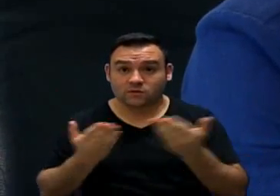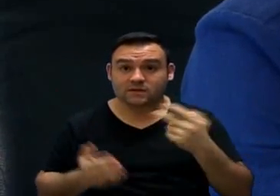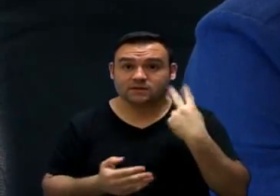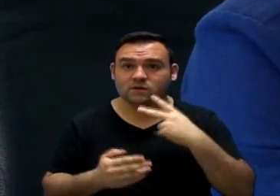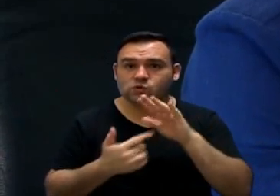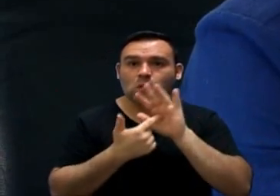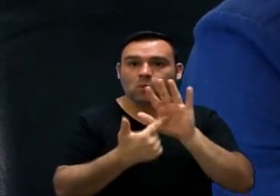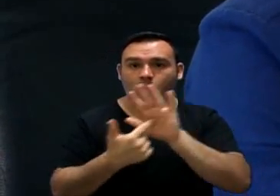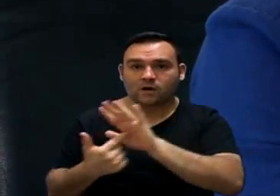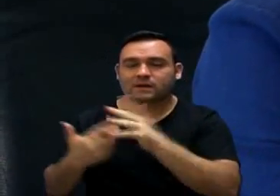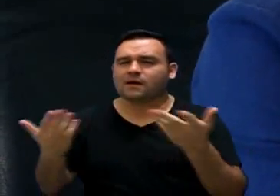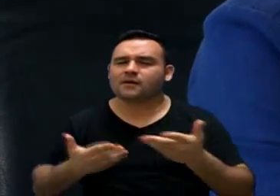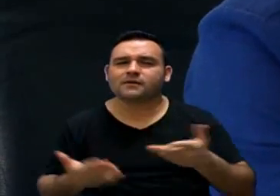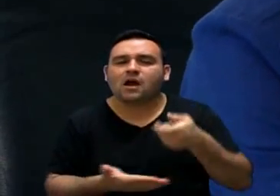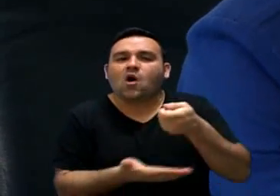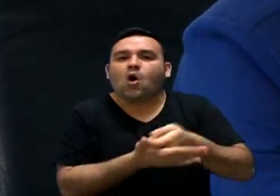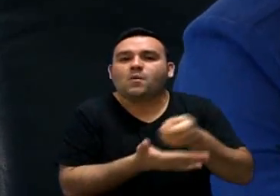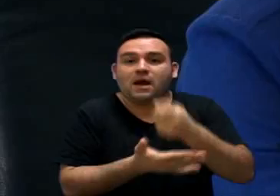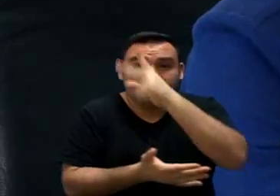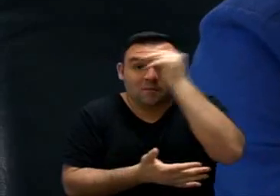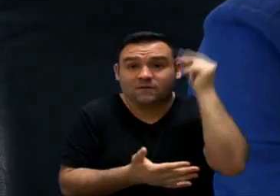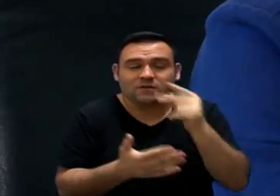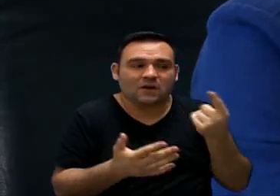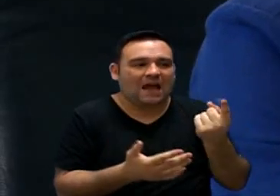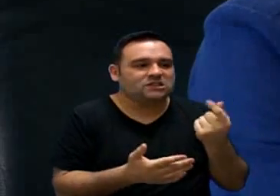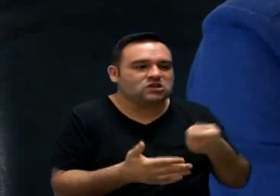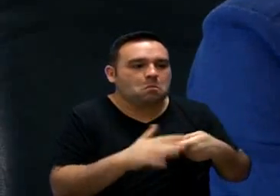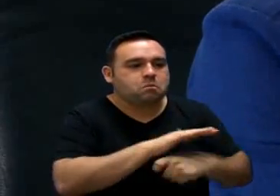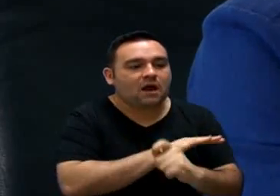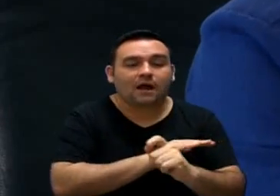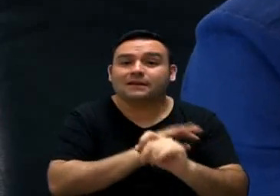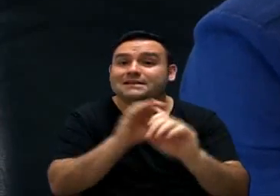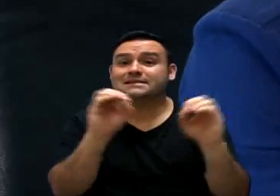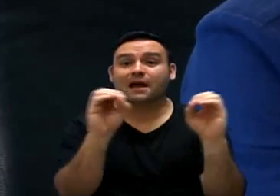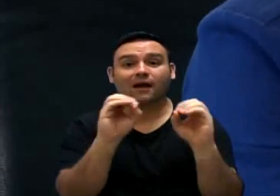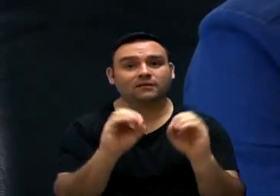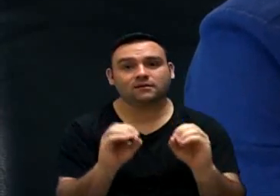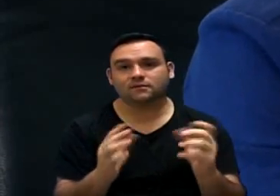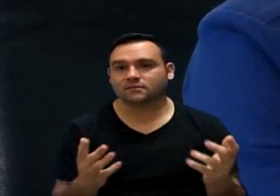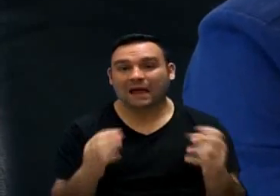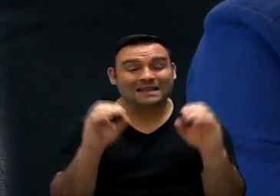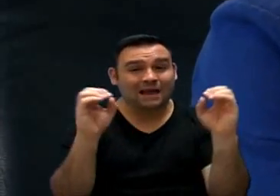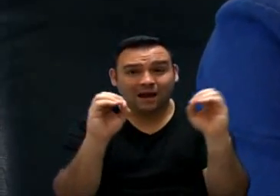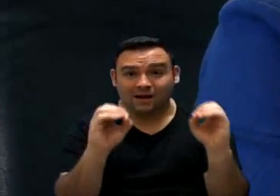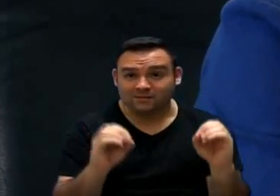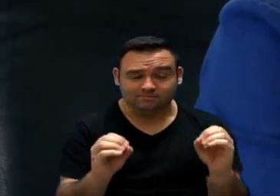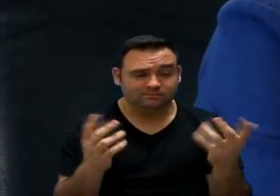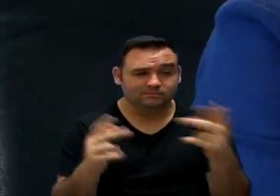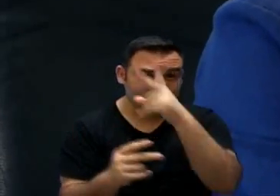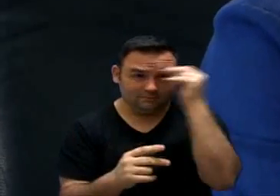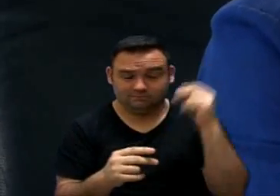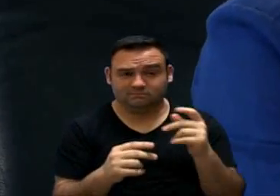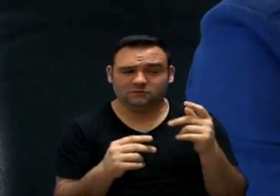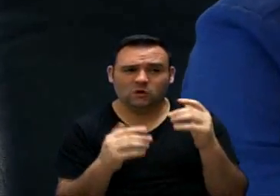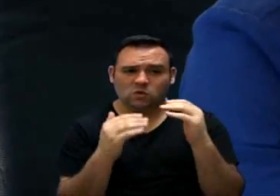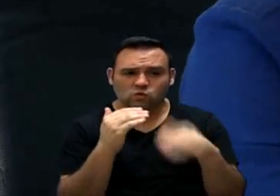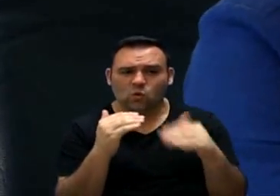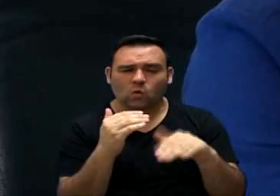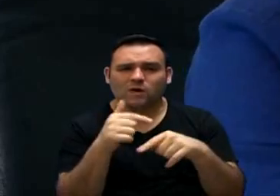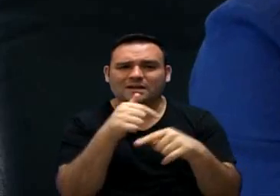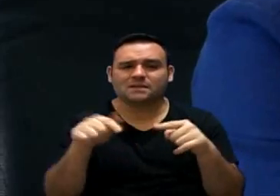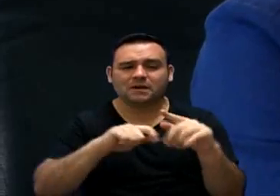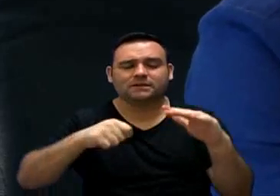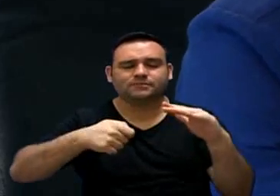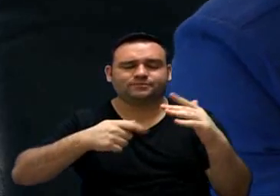estão apresentando aqui não obrigam a Prefeitura a participar de nada. De nada. A Prefeitura não concorda com a Semana